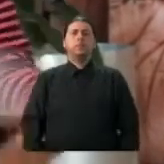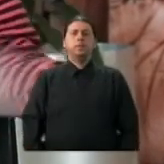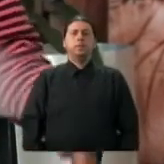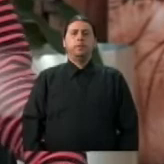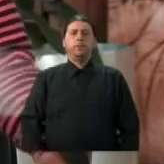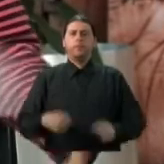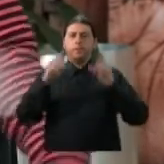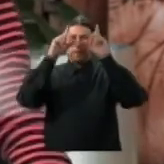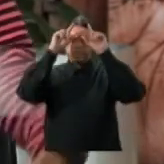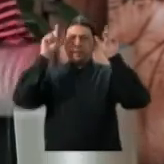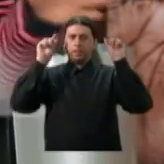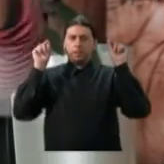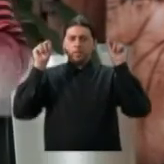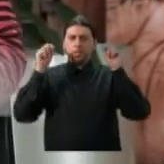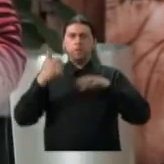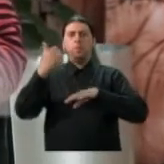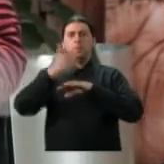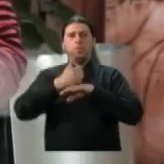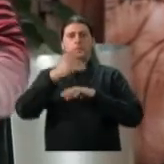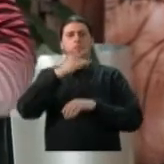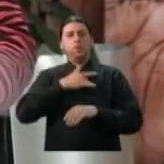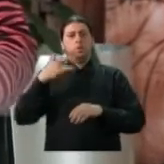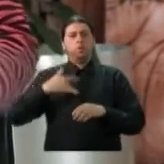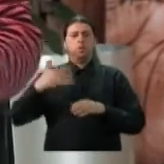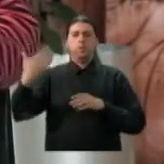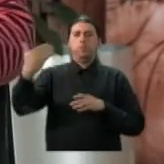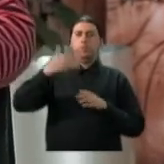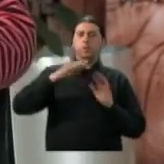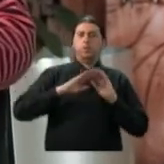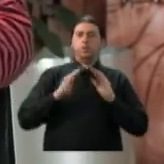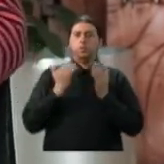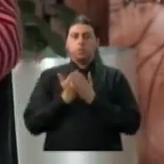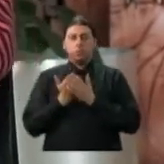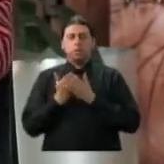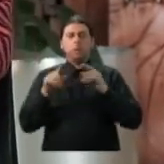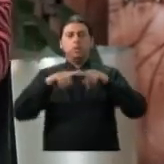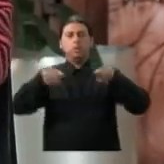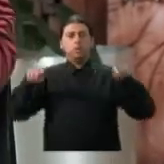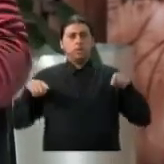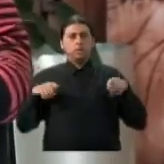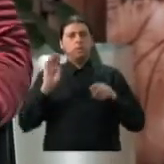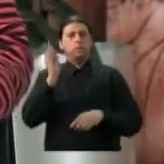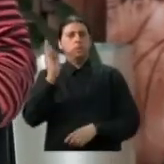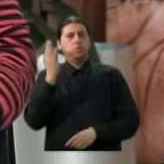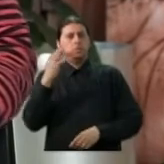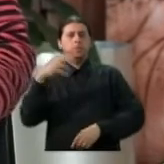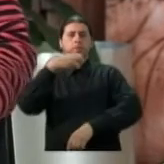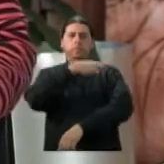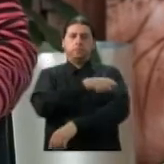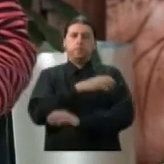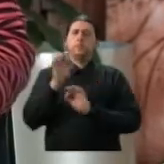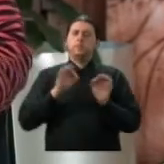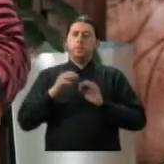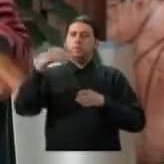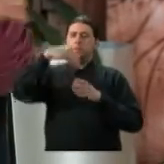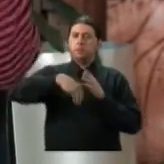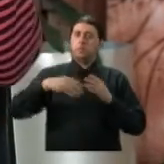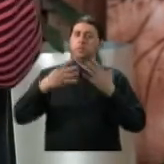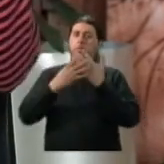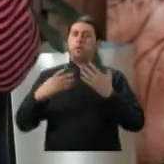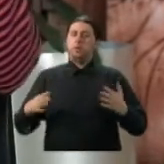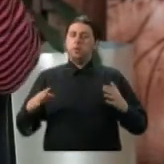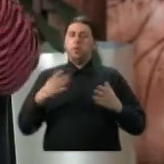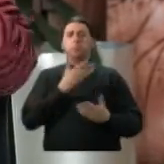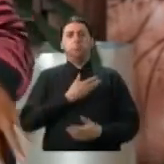os enfermeiros do posto foram lá no colégio, na sala de biologia, e deram a vacina lá no colégio mesmo. Daí